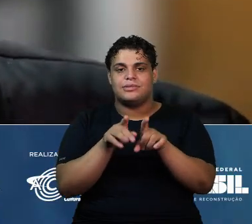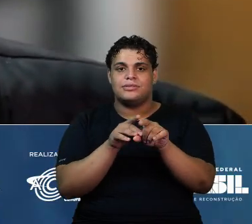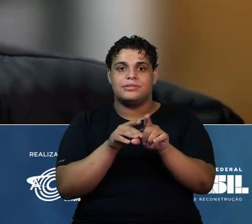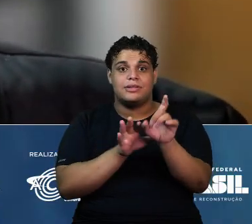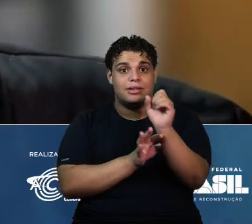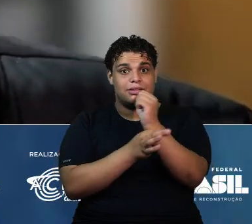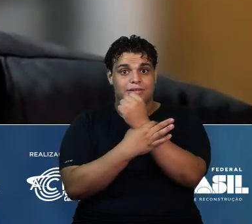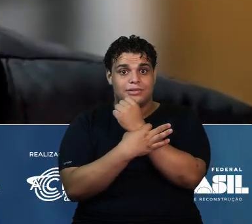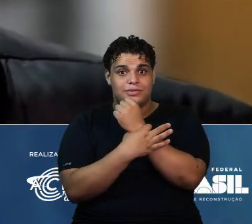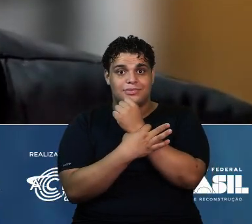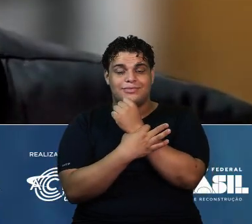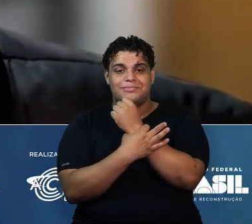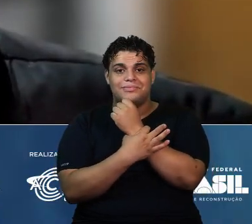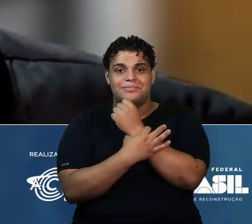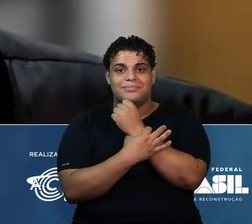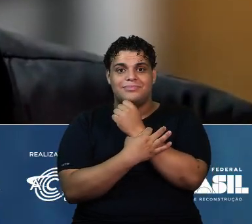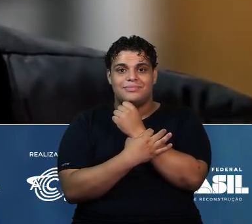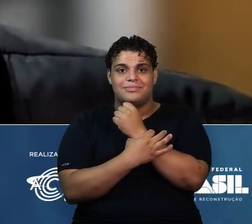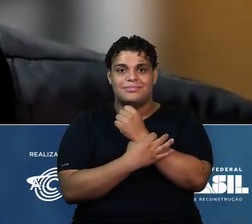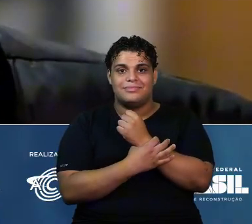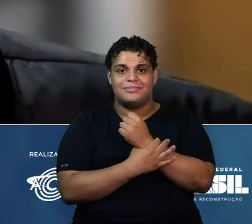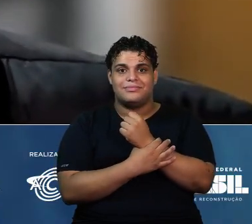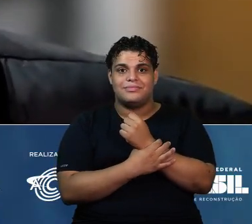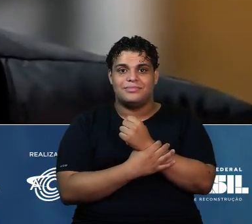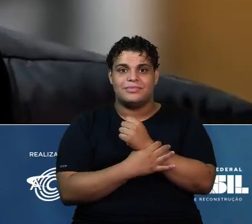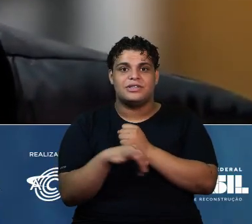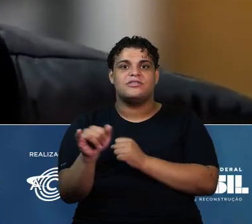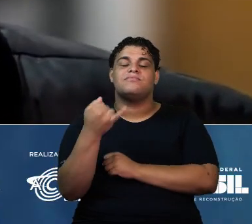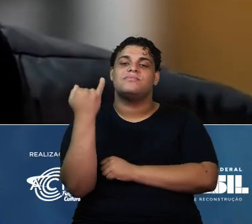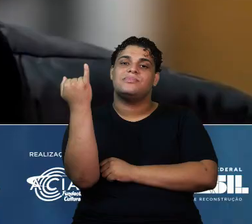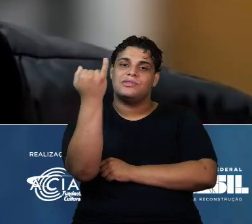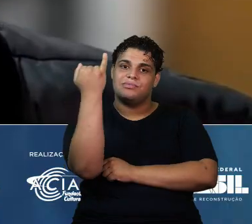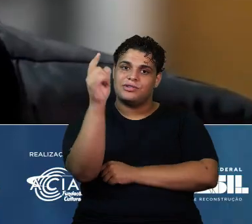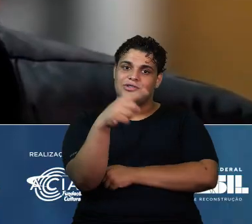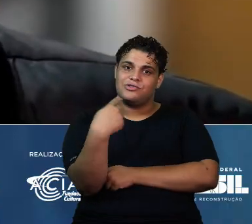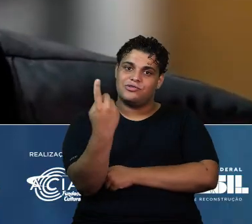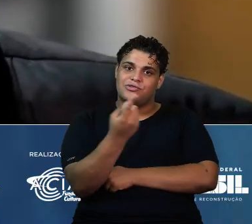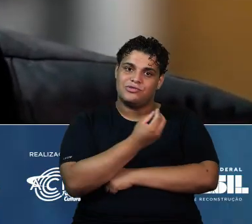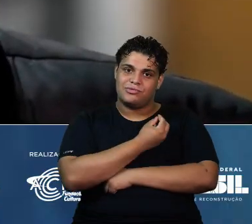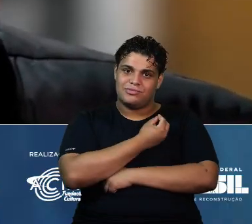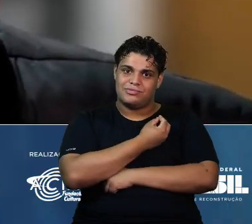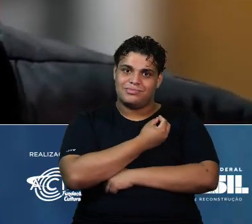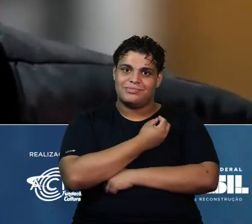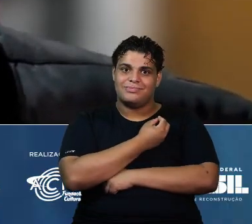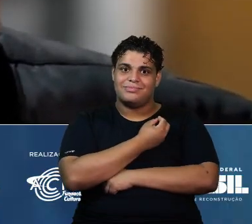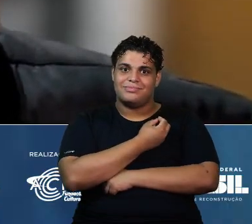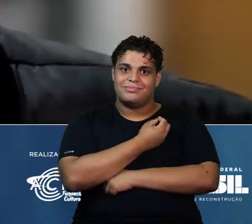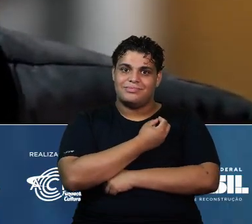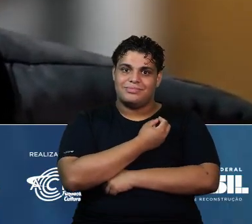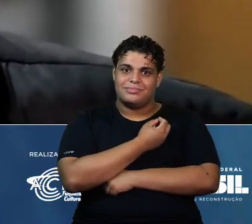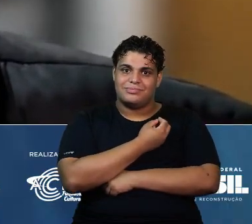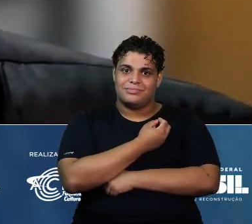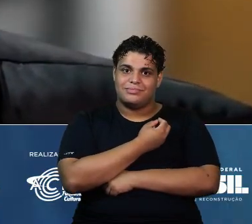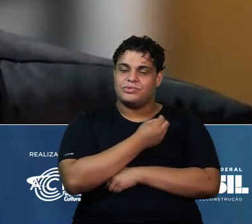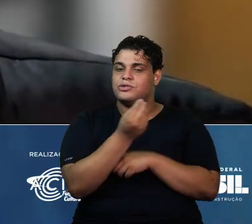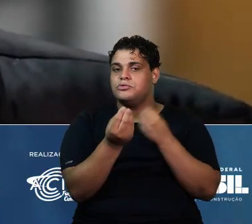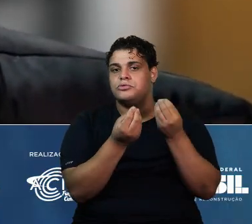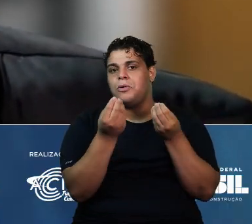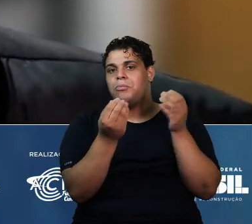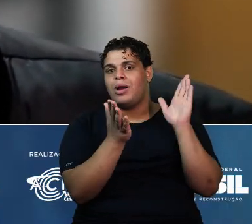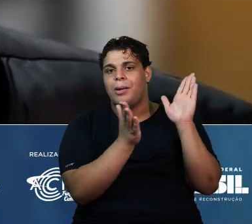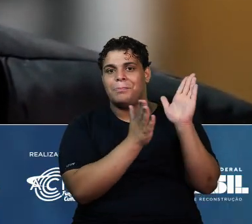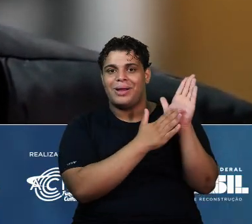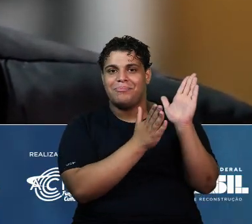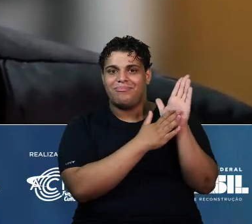segurança aquática se tornou algo extremamente importante na nossa vida. É como uma missão mesmo